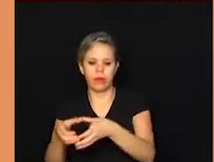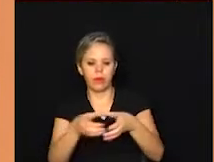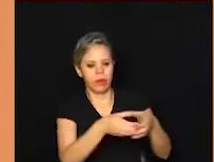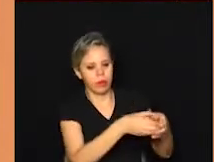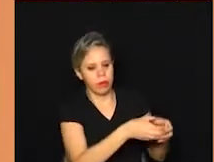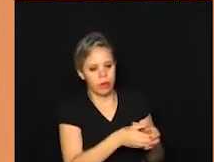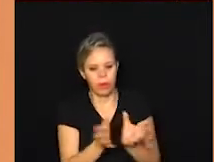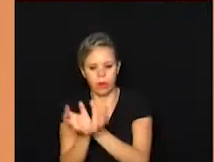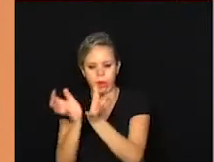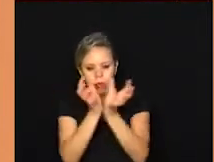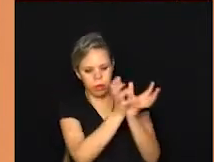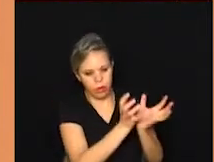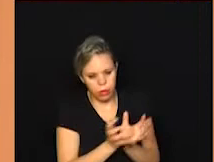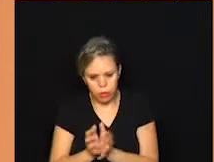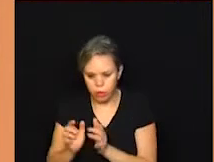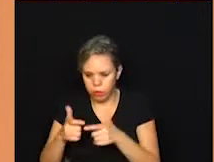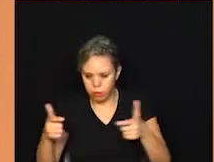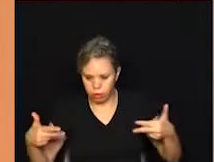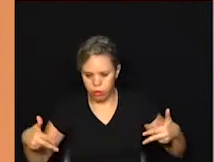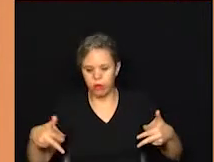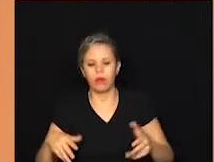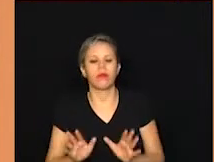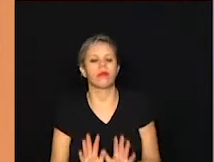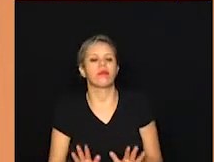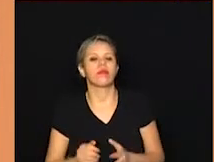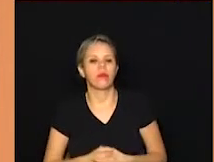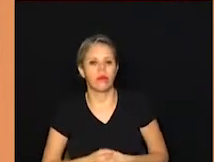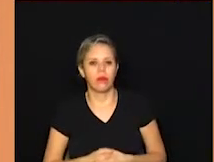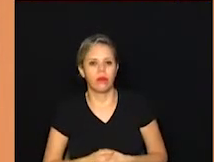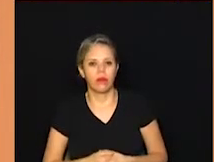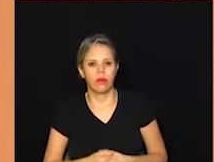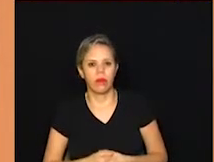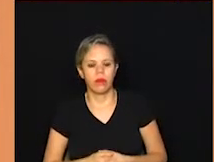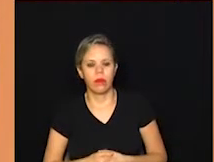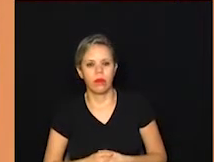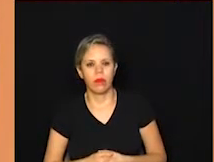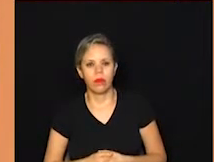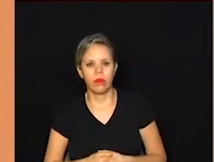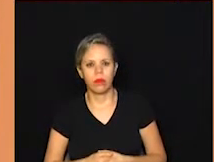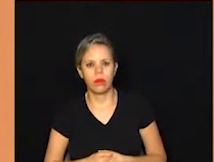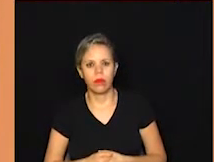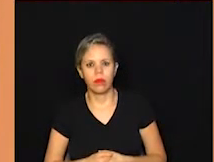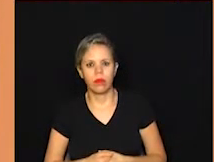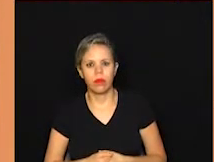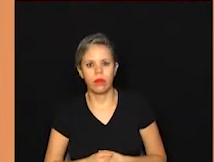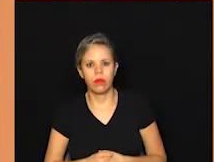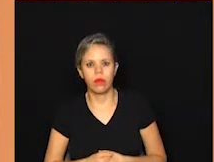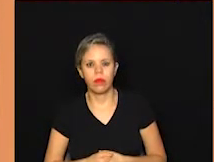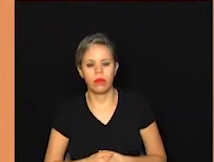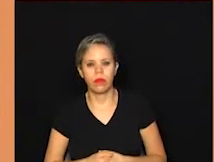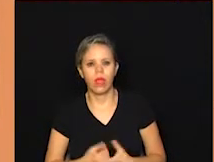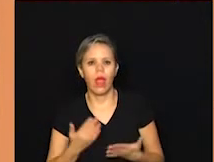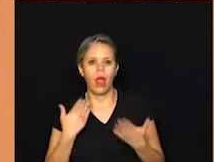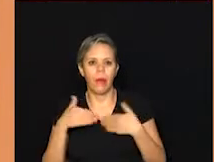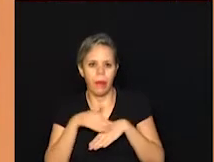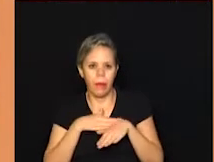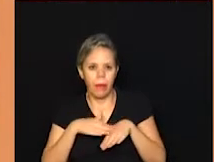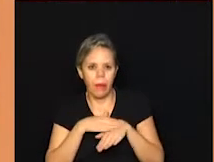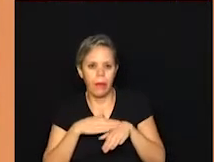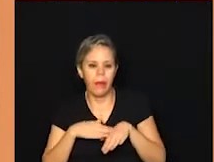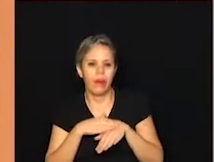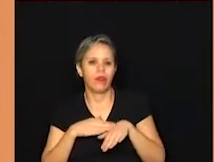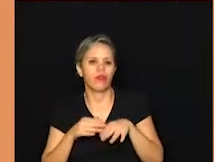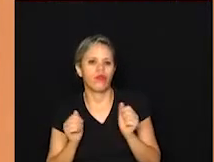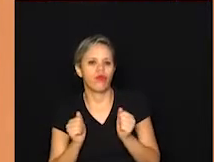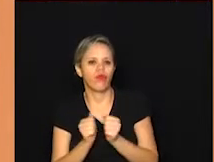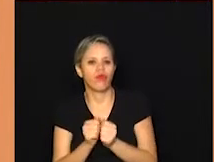um chapéu muito grande aí, né? Um guarda-chuva muito grande. Daí nós conversamos, né, junto